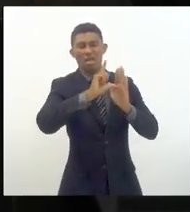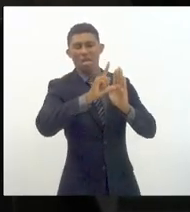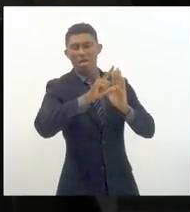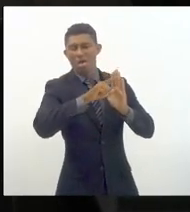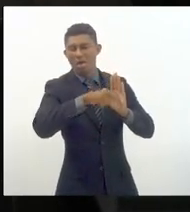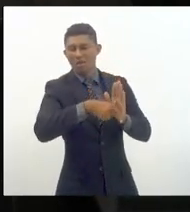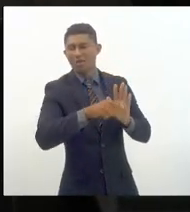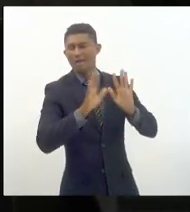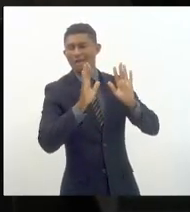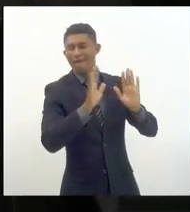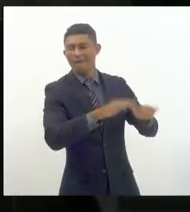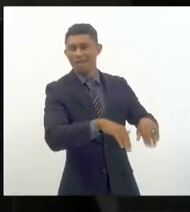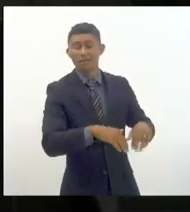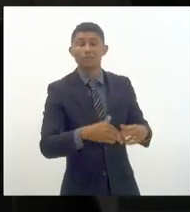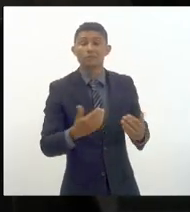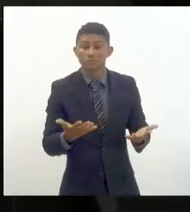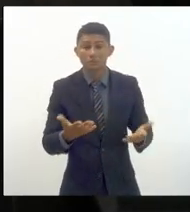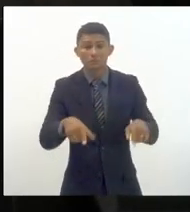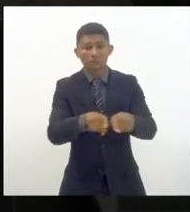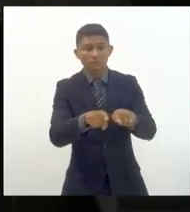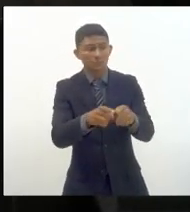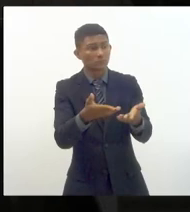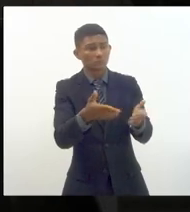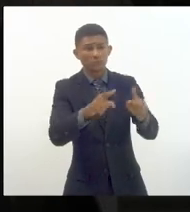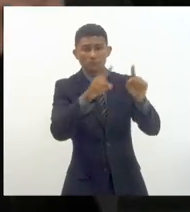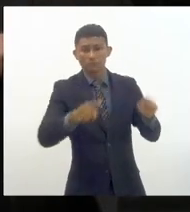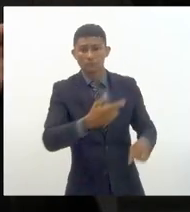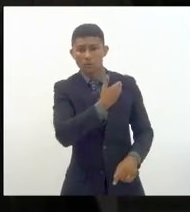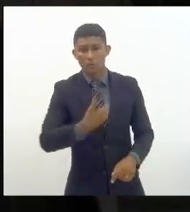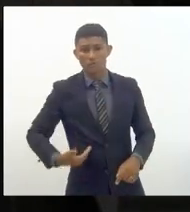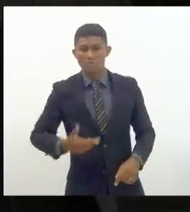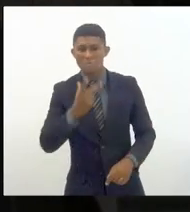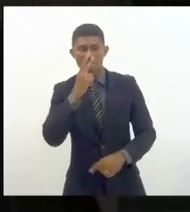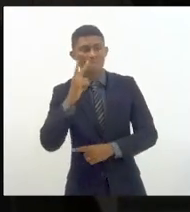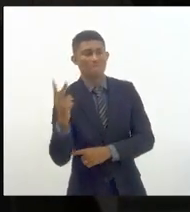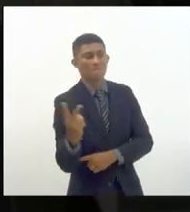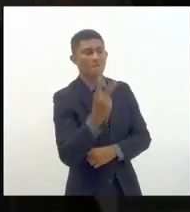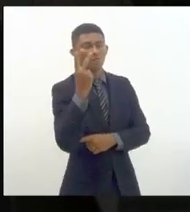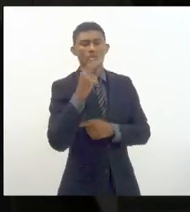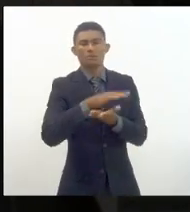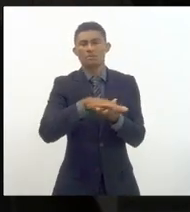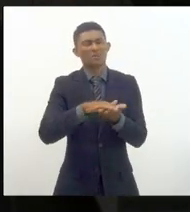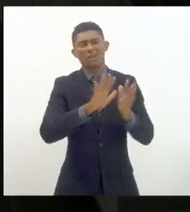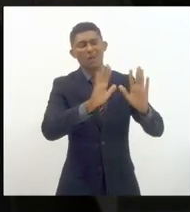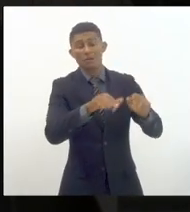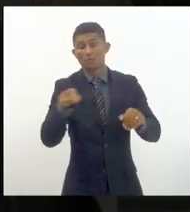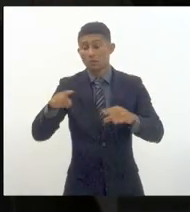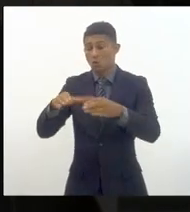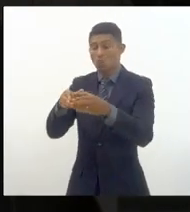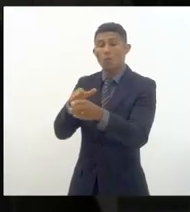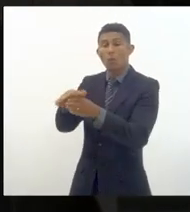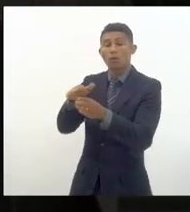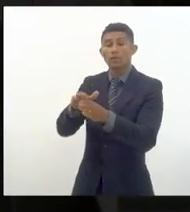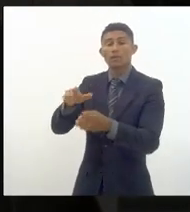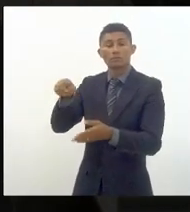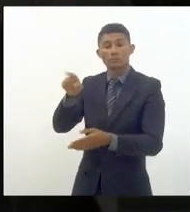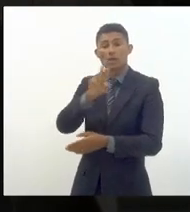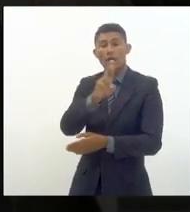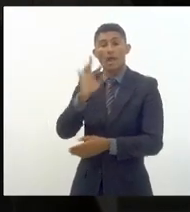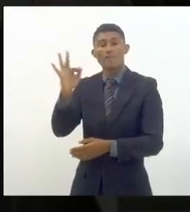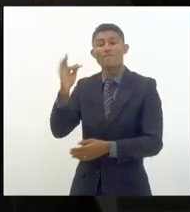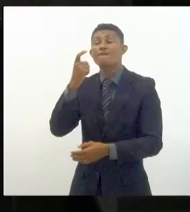procrastinar adoção de medidas que valorizem o serviço público O pretexto pode ser Vamos ouvir o conselho de previsão do regime de apuração fiscal